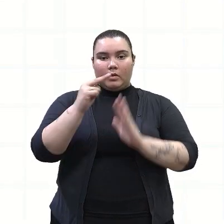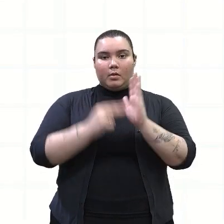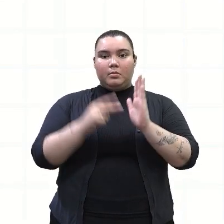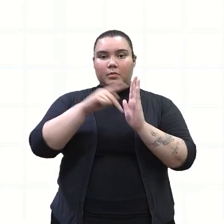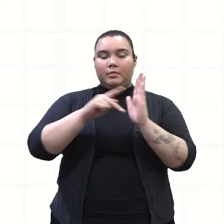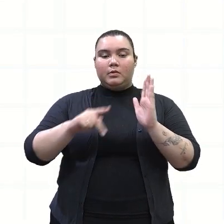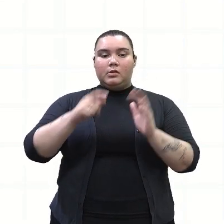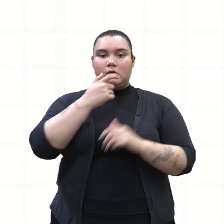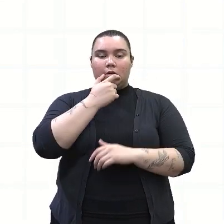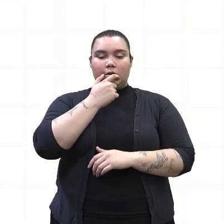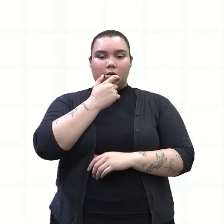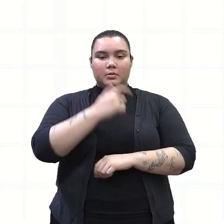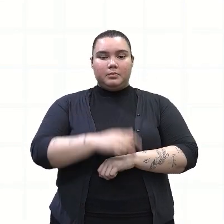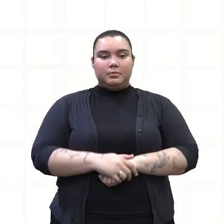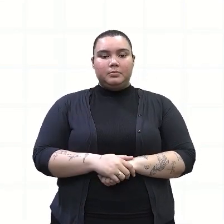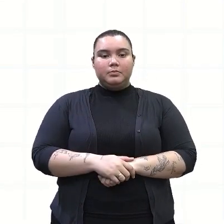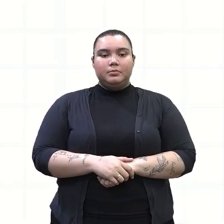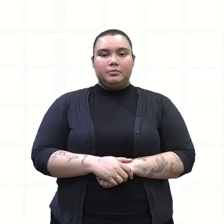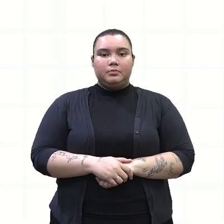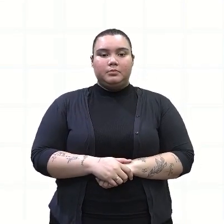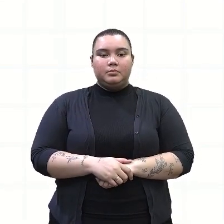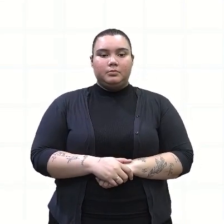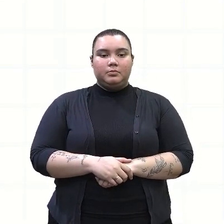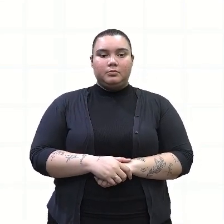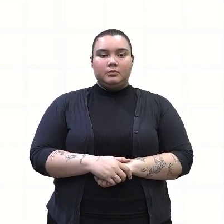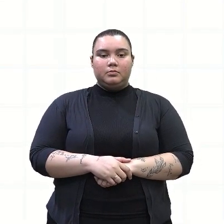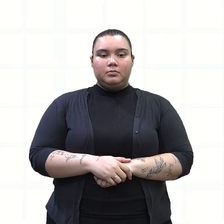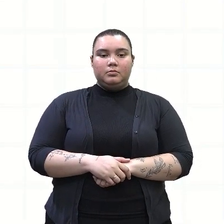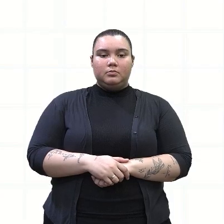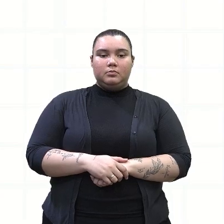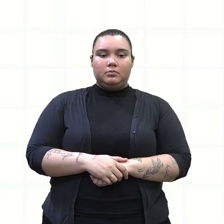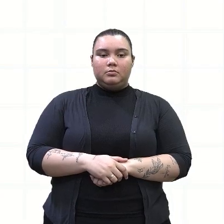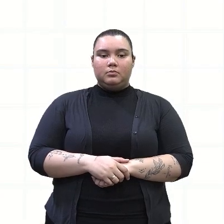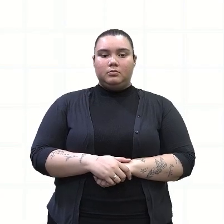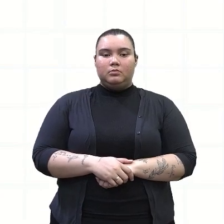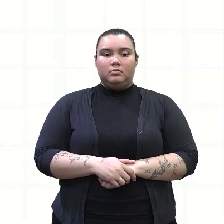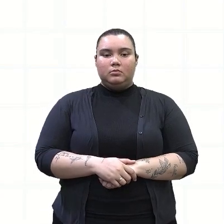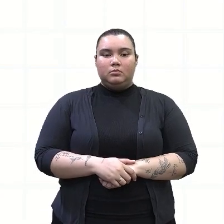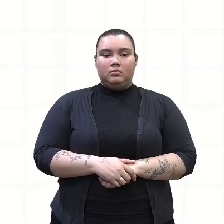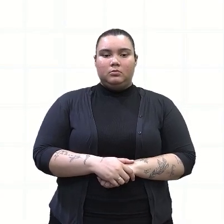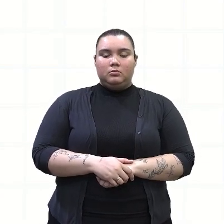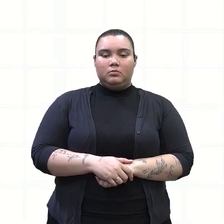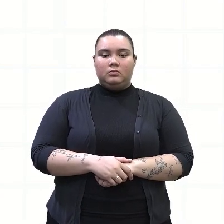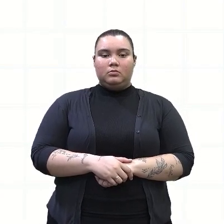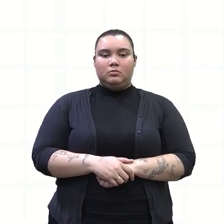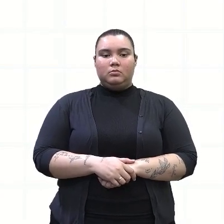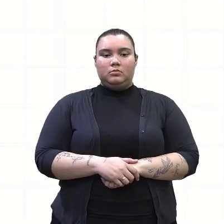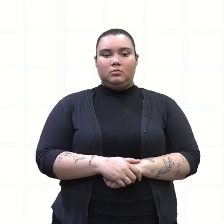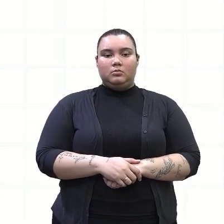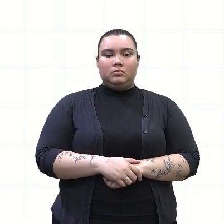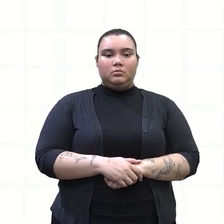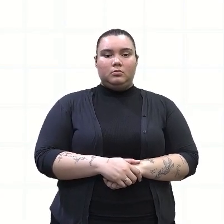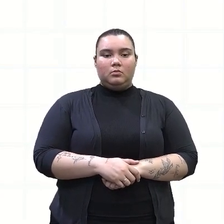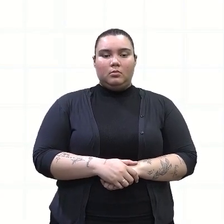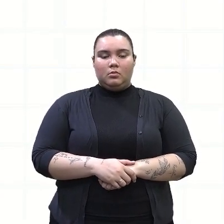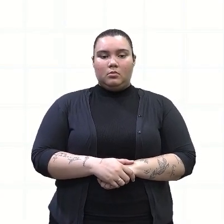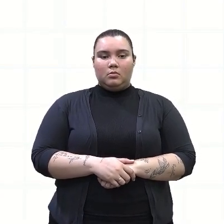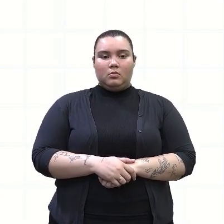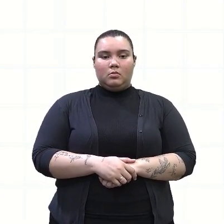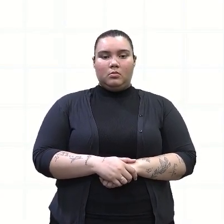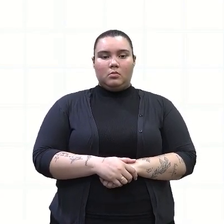3 times a day. Então, fed. Tommy is fed, o verbo feed é o